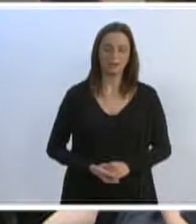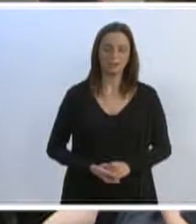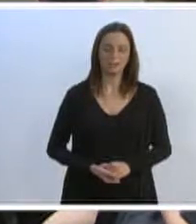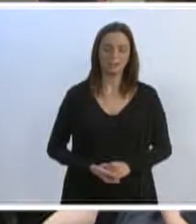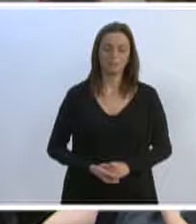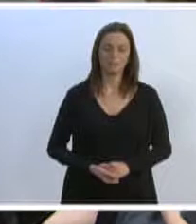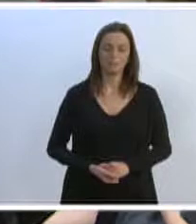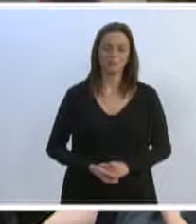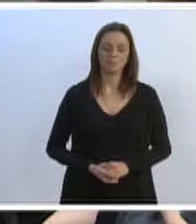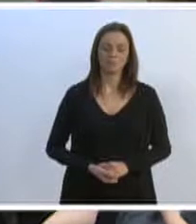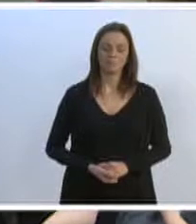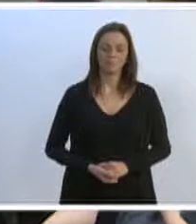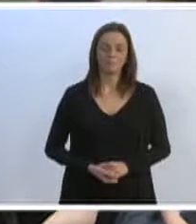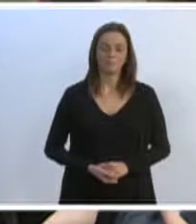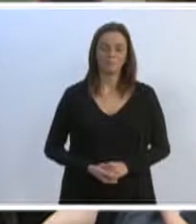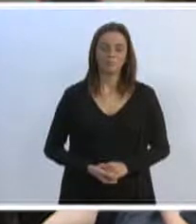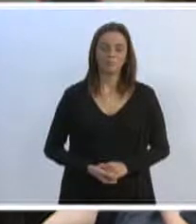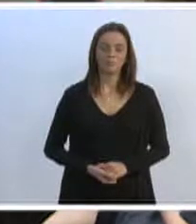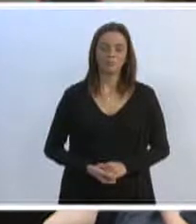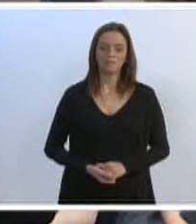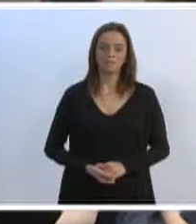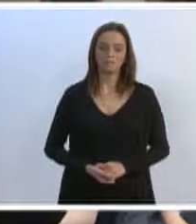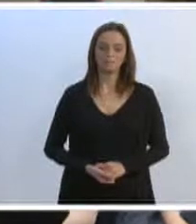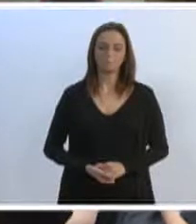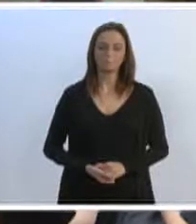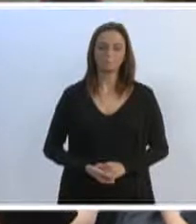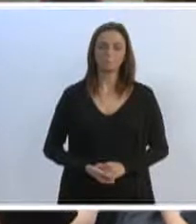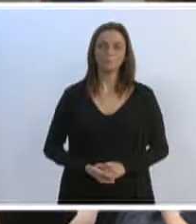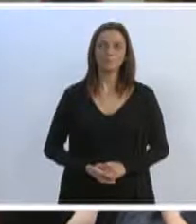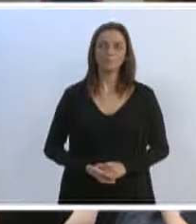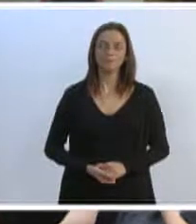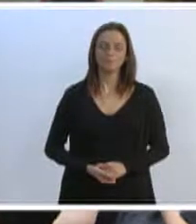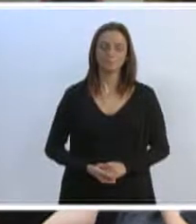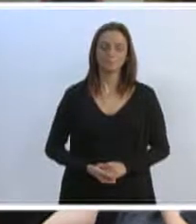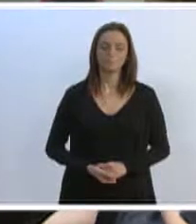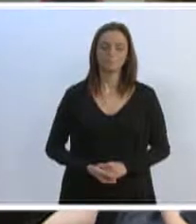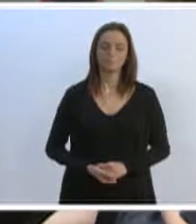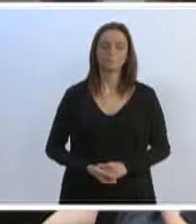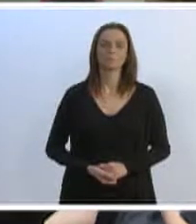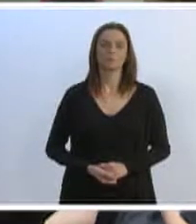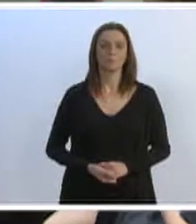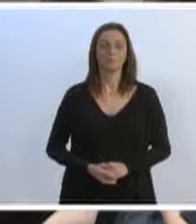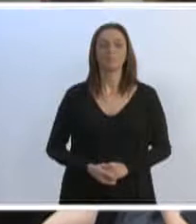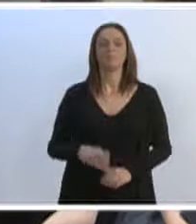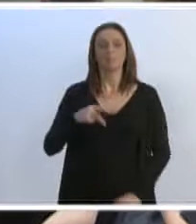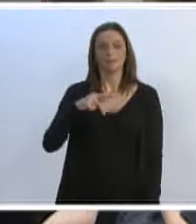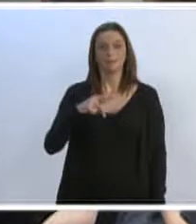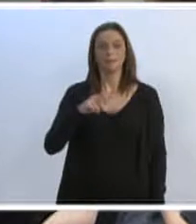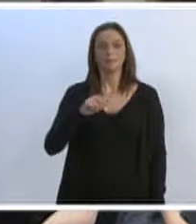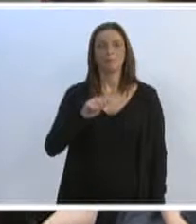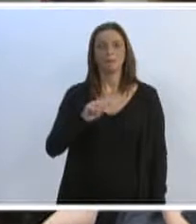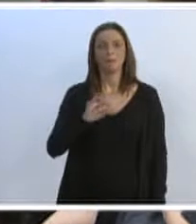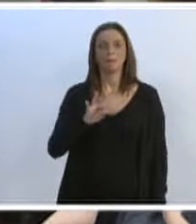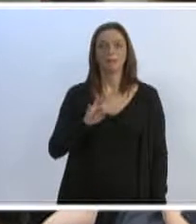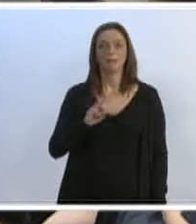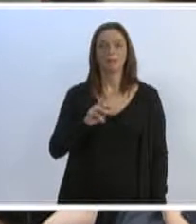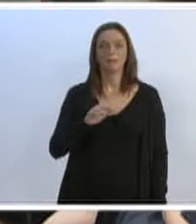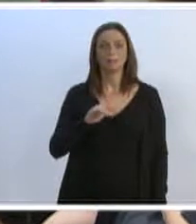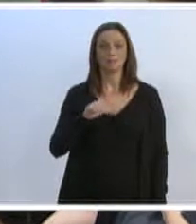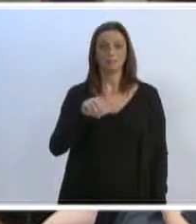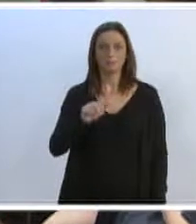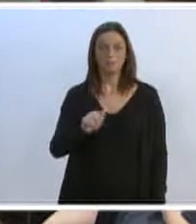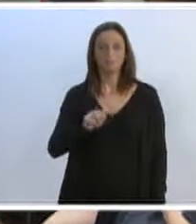de ser jornalista, de ser amante da história, que é a presença do professor Edson Dávila, de Itajaí. Professor, pesquisador, memorialista, por